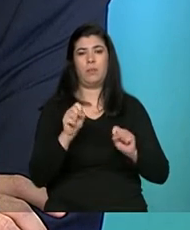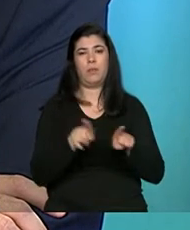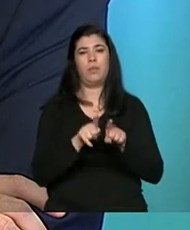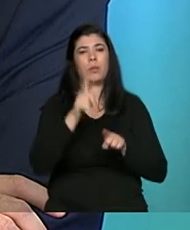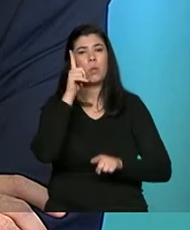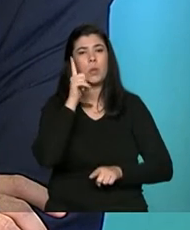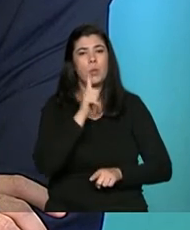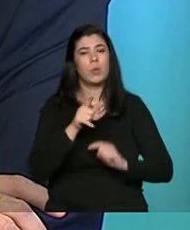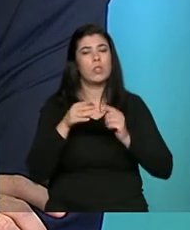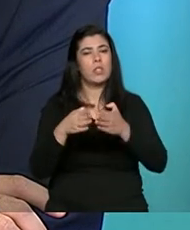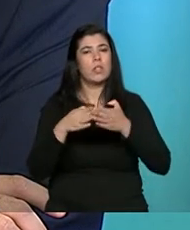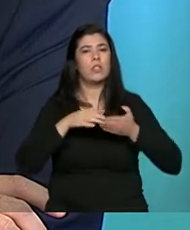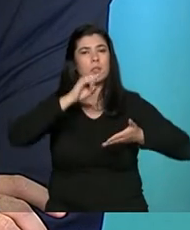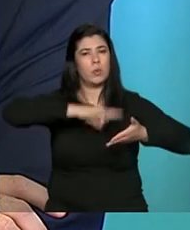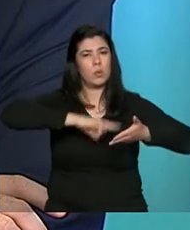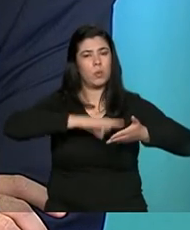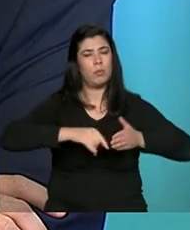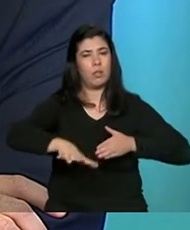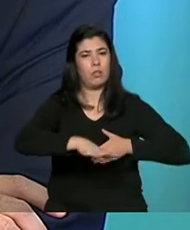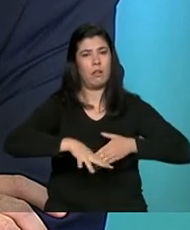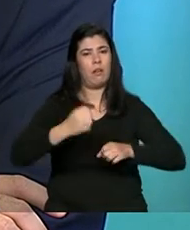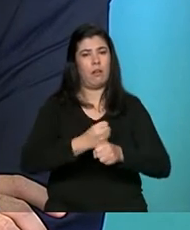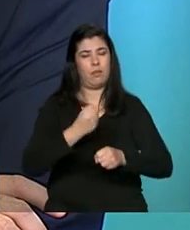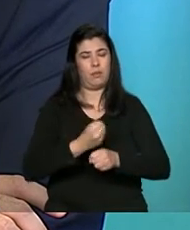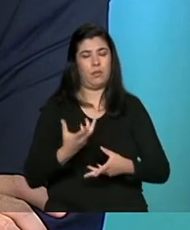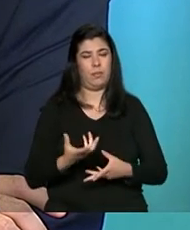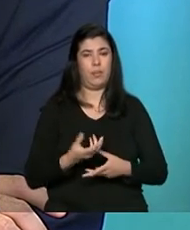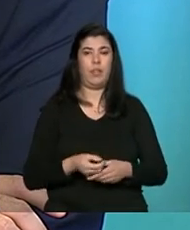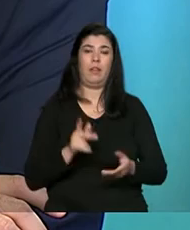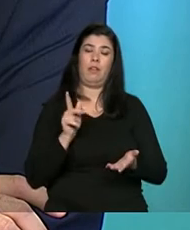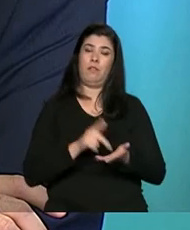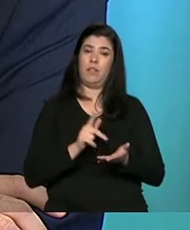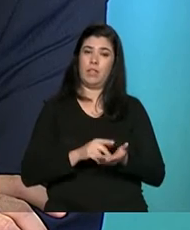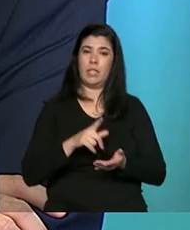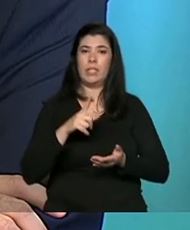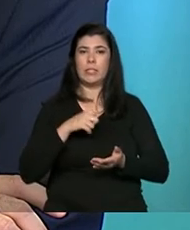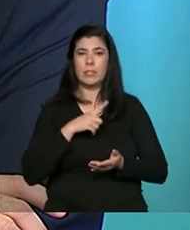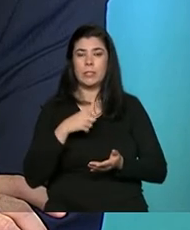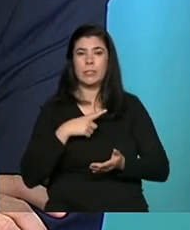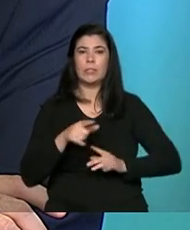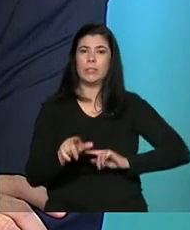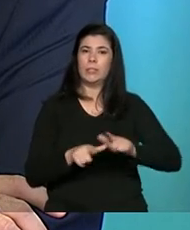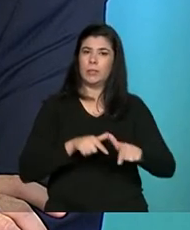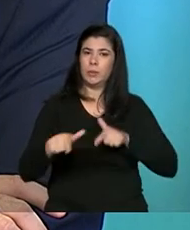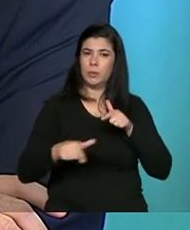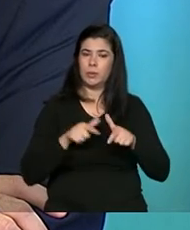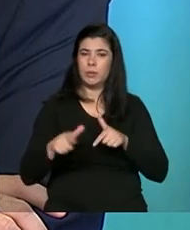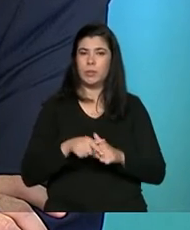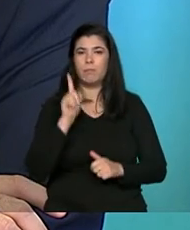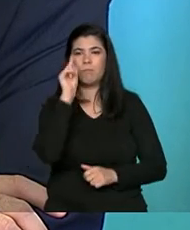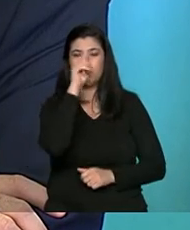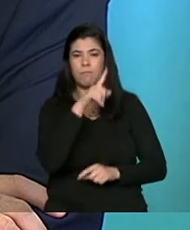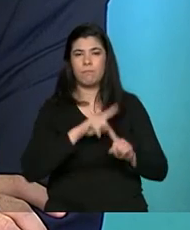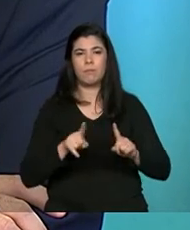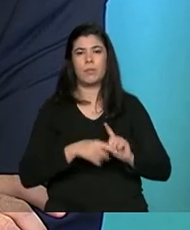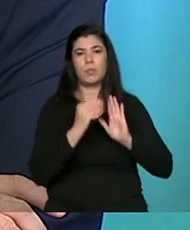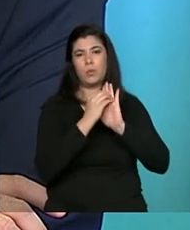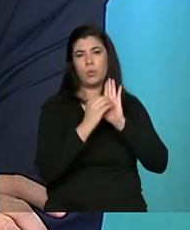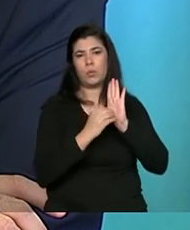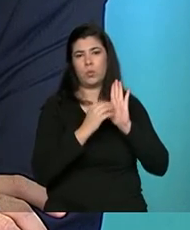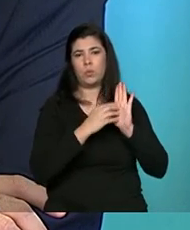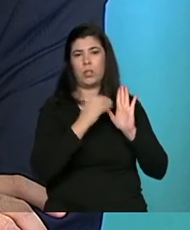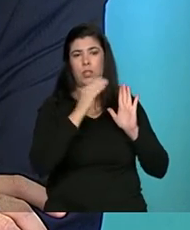execução do leilão ainda este ano é óbvio que é uma tarefa bastante apertada mas o cronograma está sendo